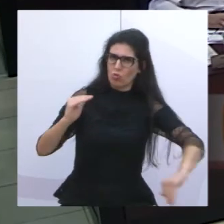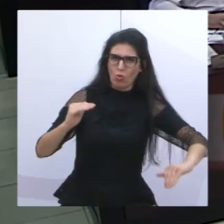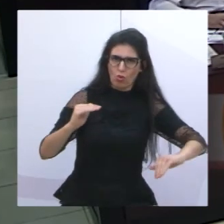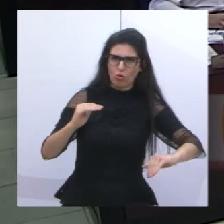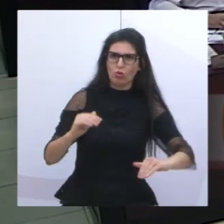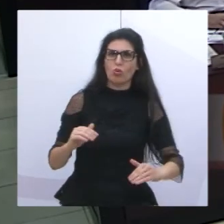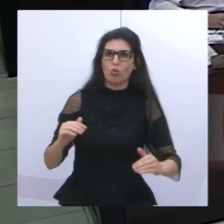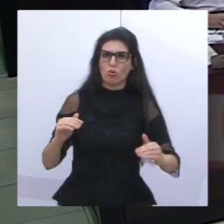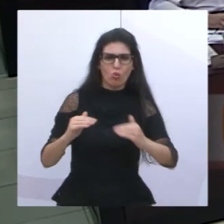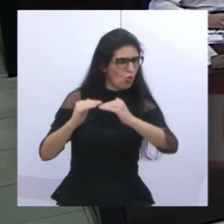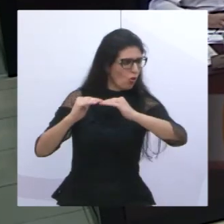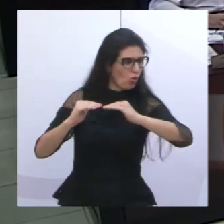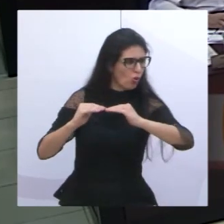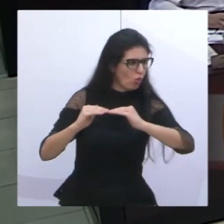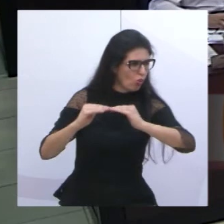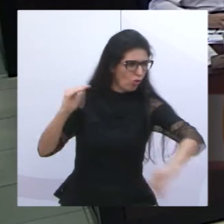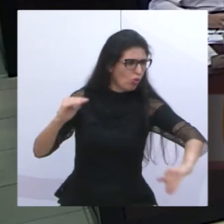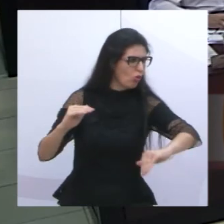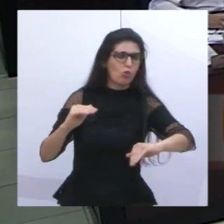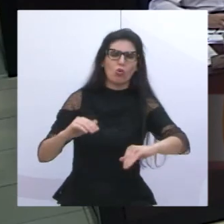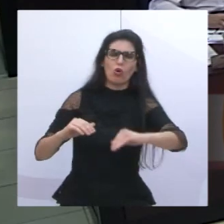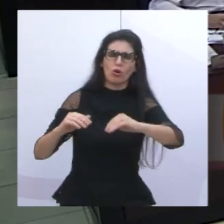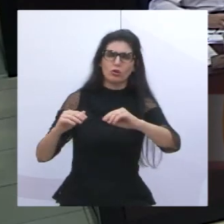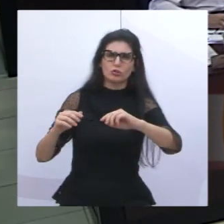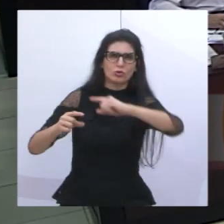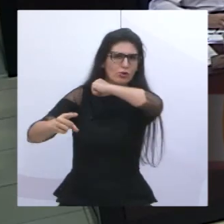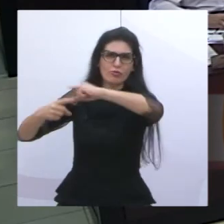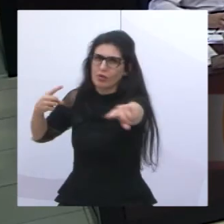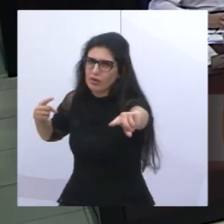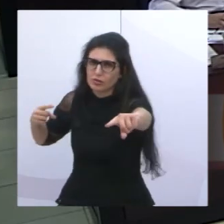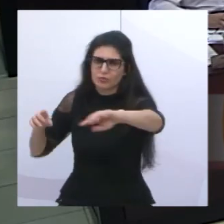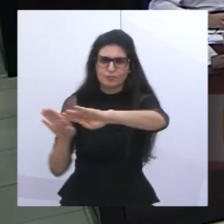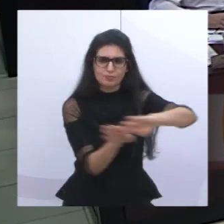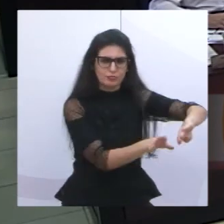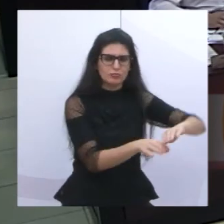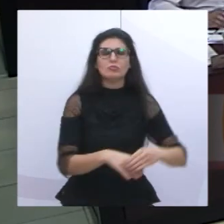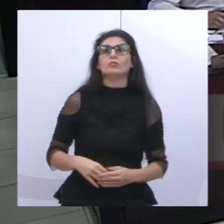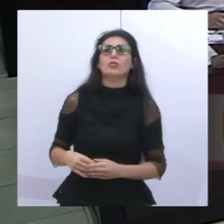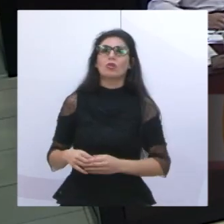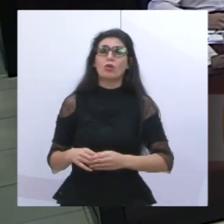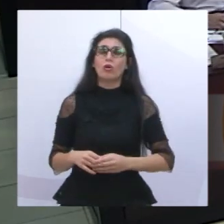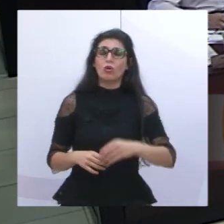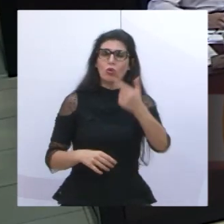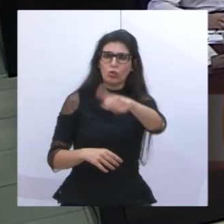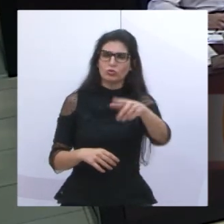Como vota o vereador Paulinho do Esporte? Favorável.